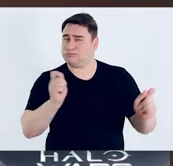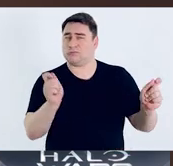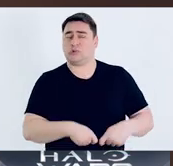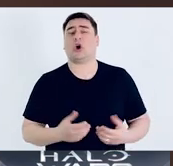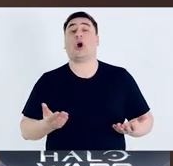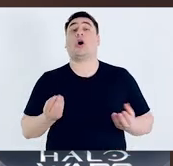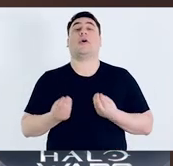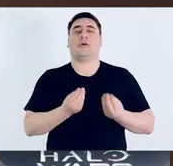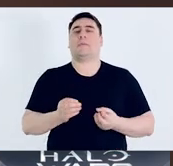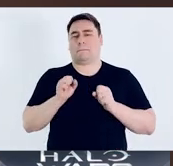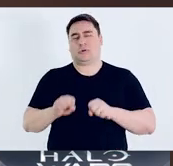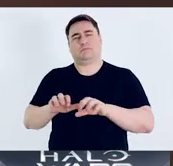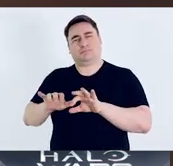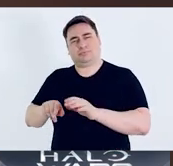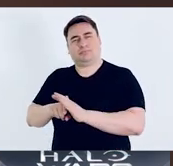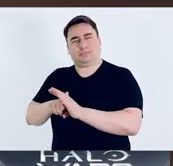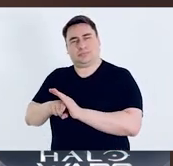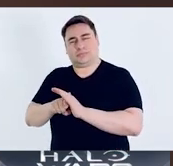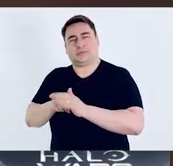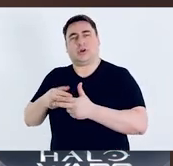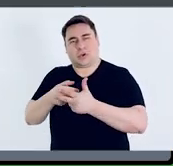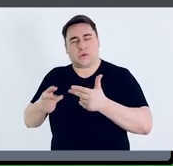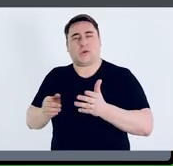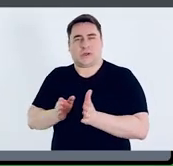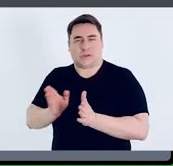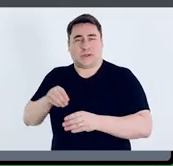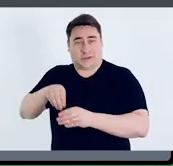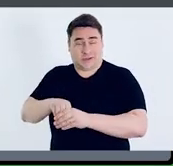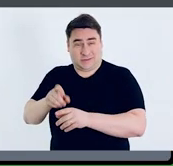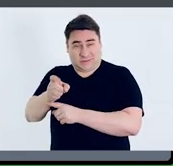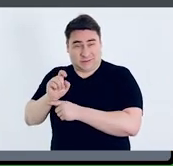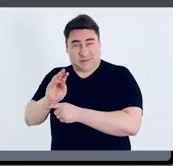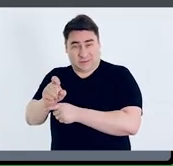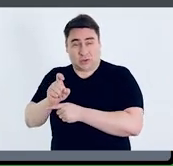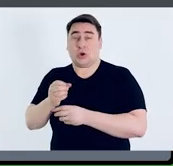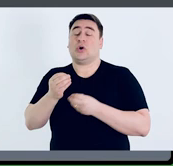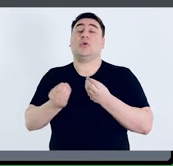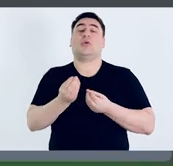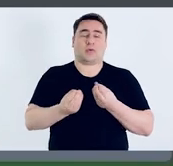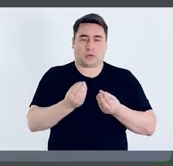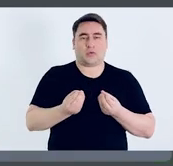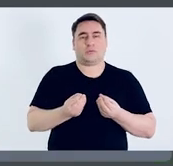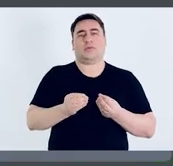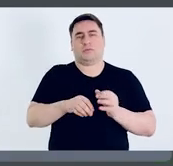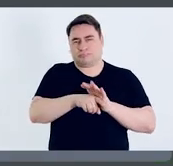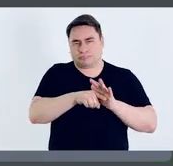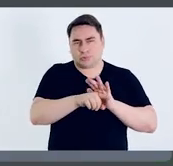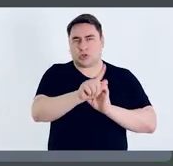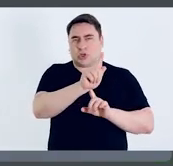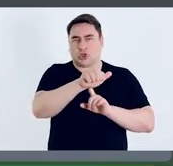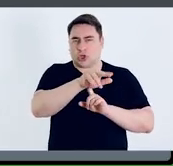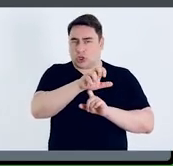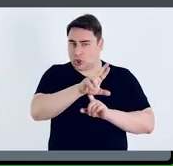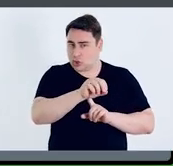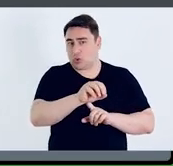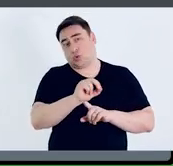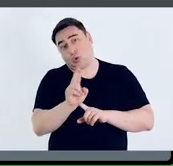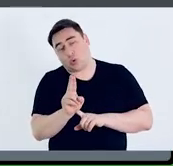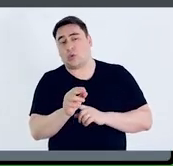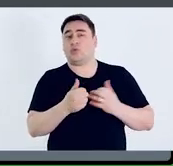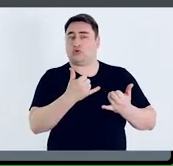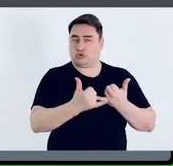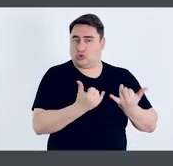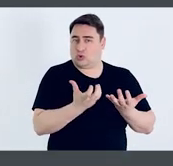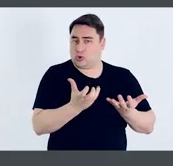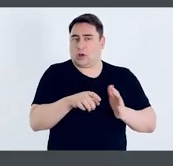acessíveis. Agora você pode pesquisar recursos de acessibilidade em seu console. Basta pesquisar um gênero ou um jogo que deseje jogar na sua